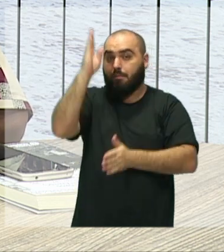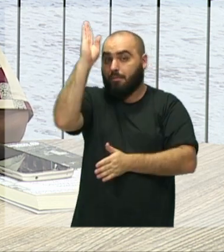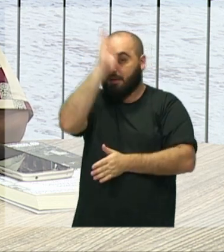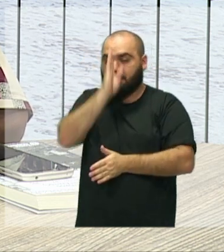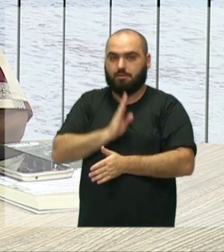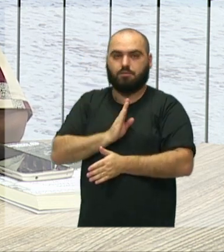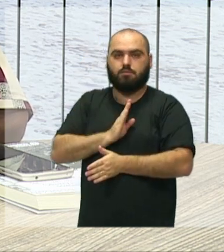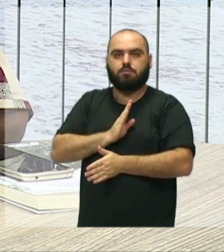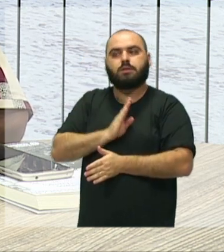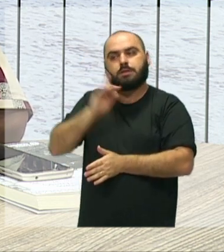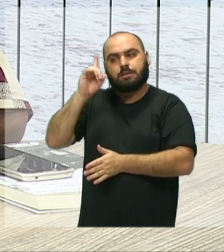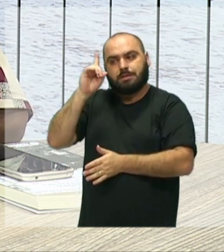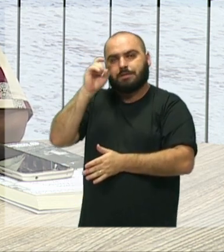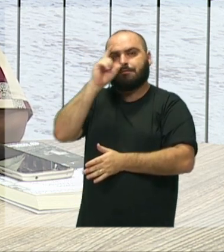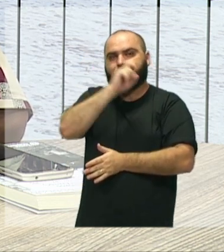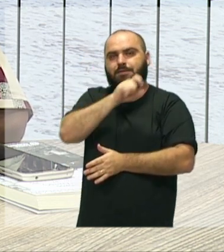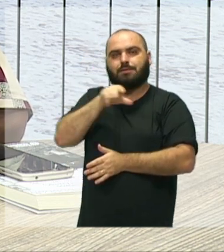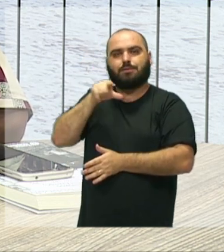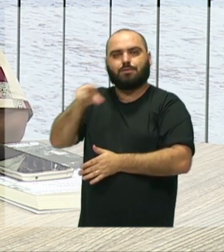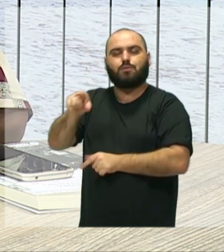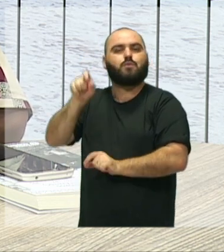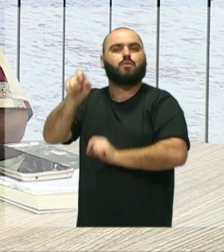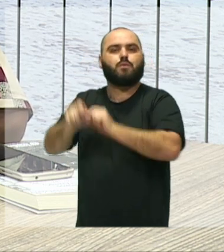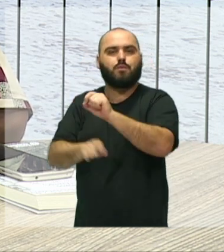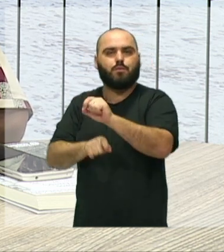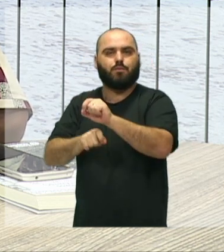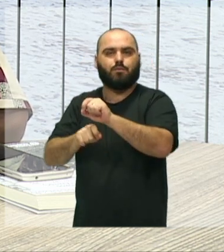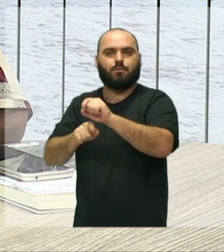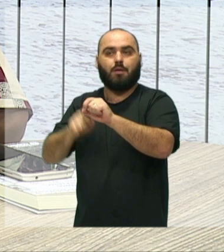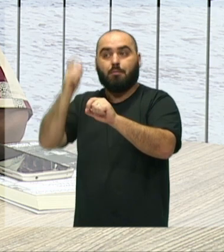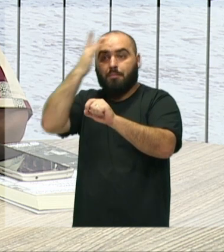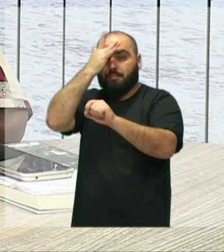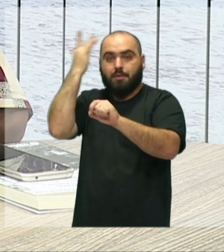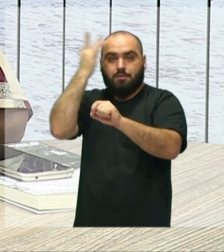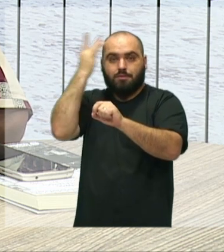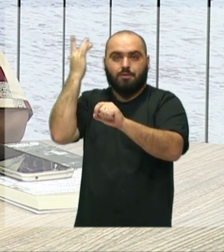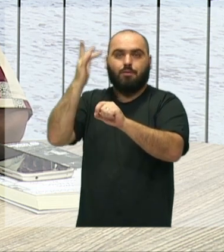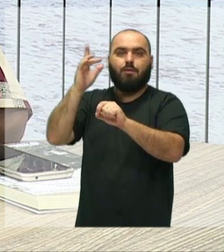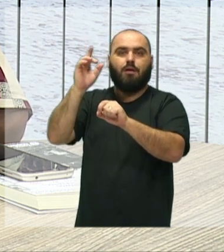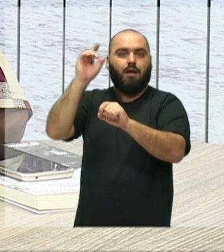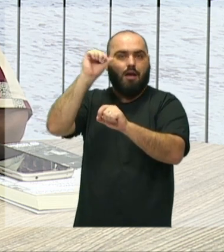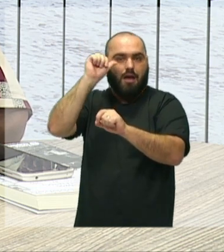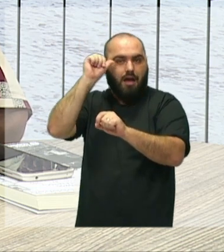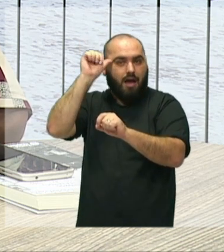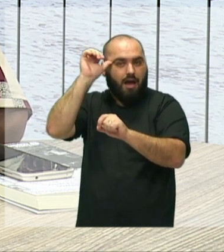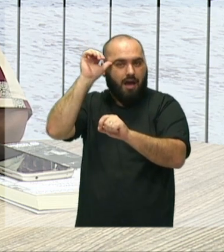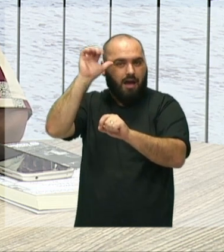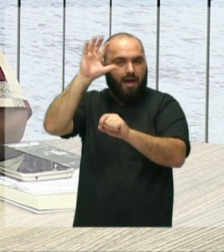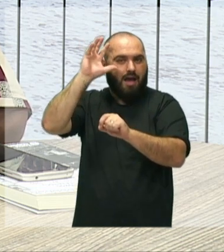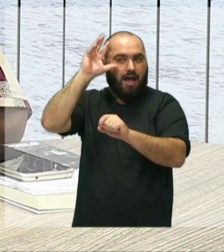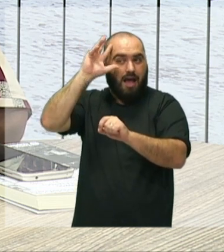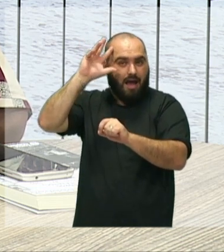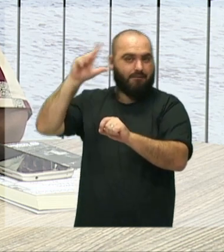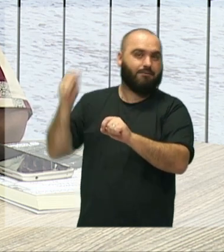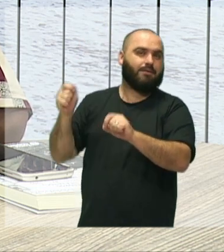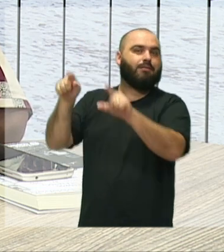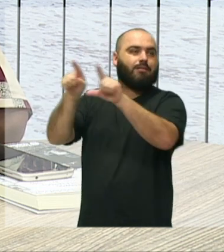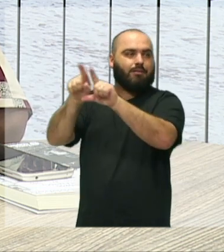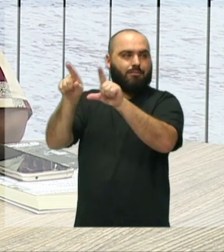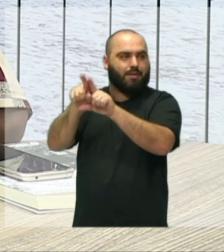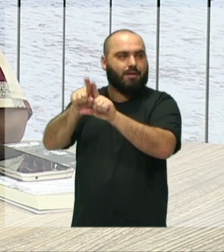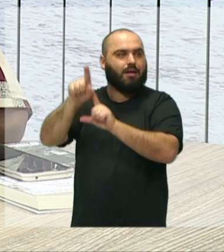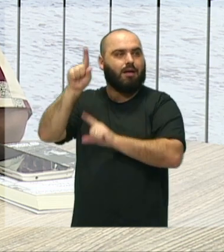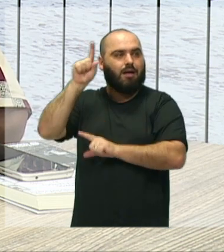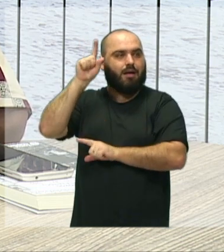obstando, dificultando a imigração de asiáticos e africanos para o Brasil, né? Eu tenho trabalhado com